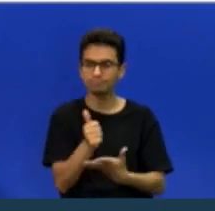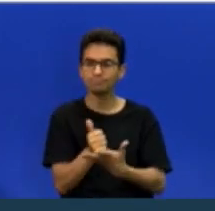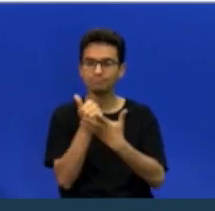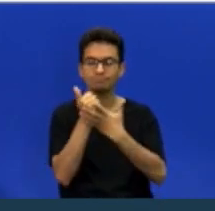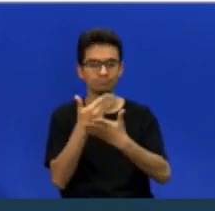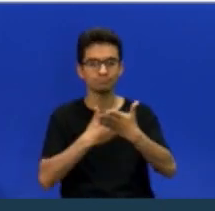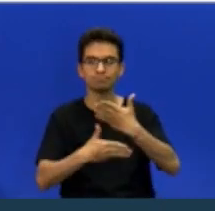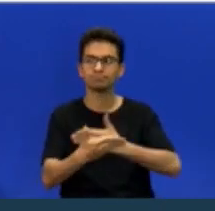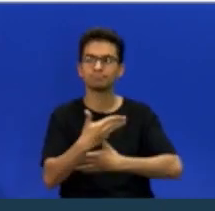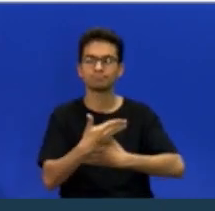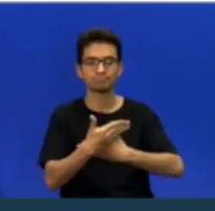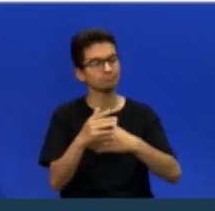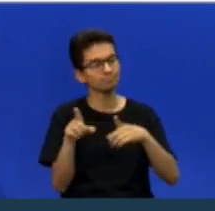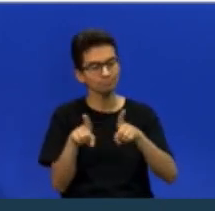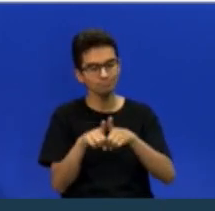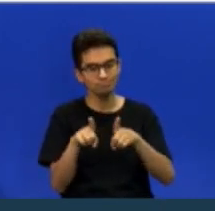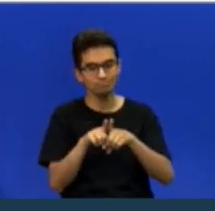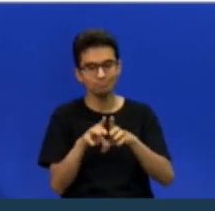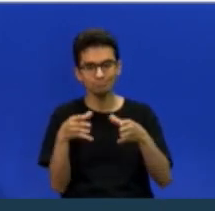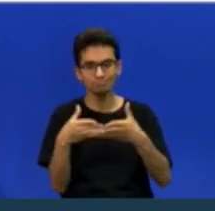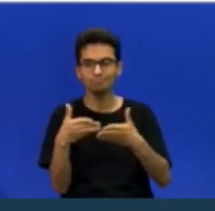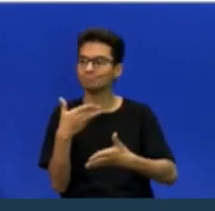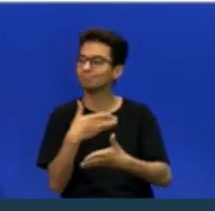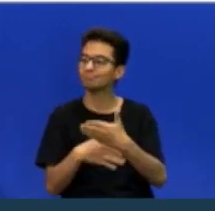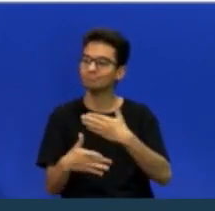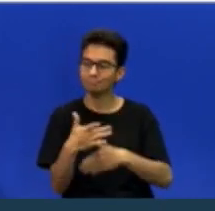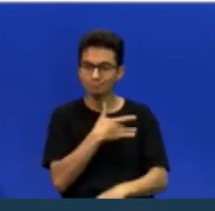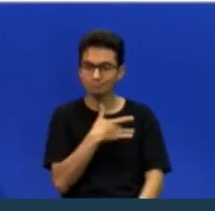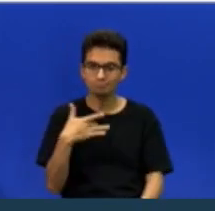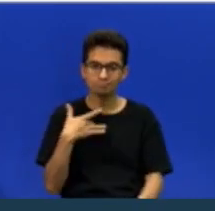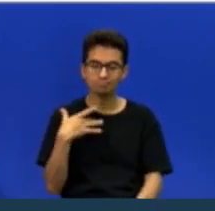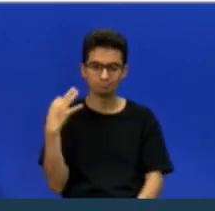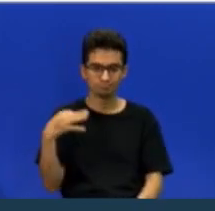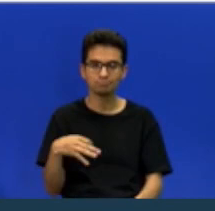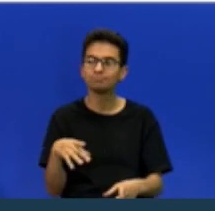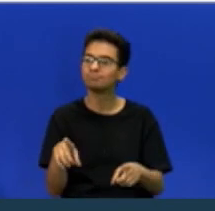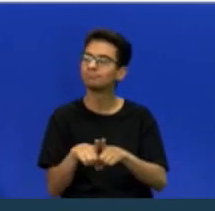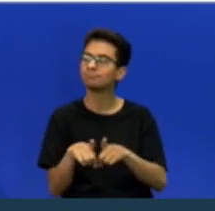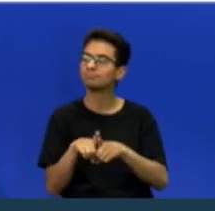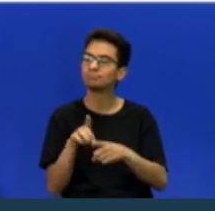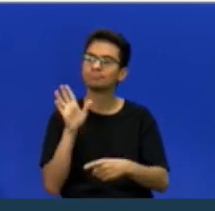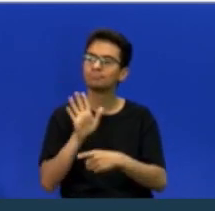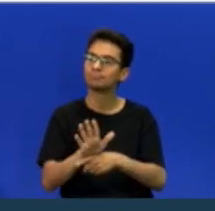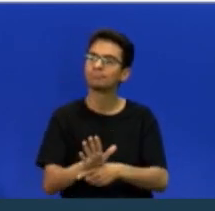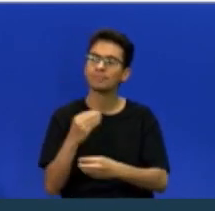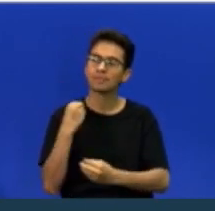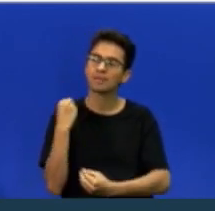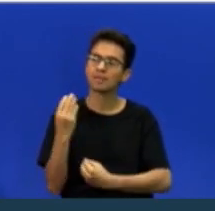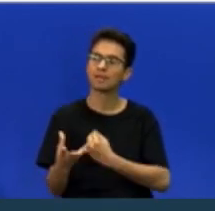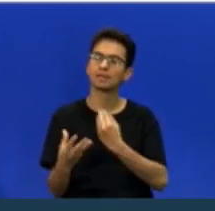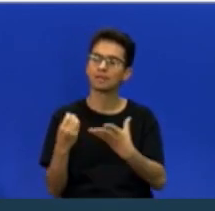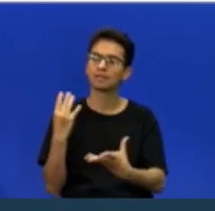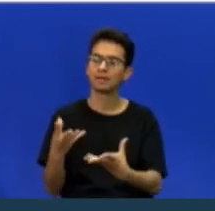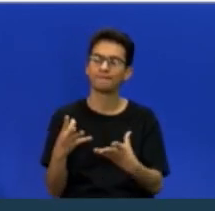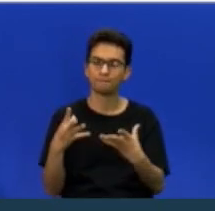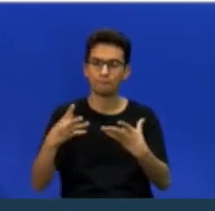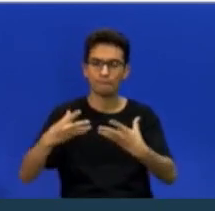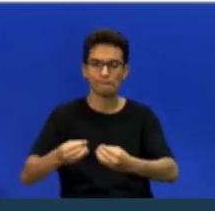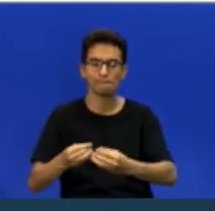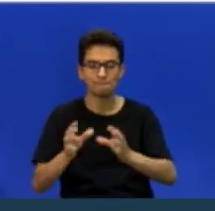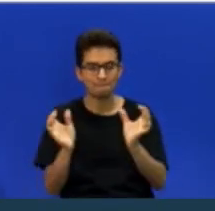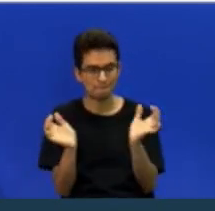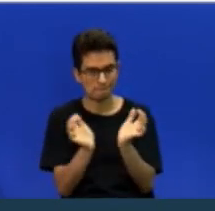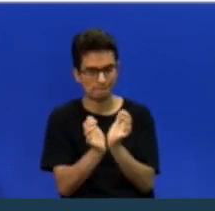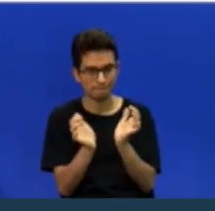de enfermagem e por agentes comunitários de saúde. Além disso, podem ser acrescentados nesse programa, nesta